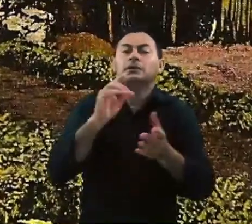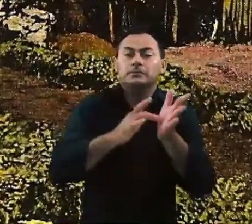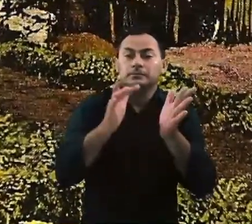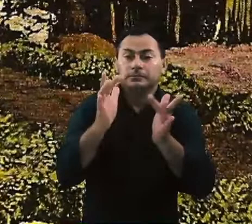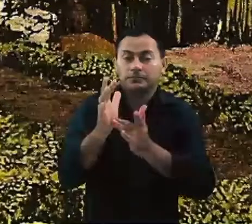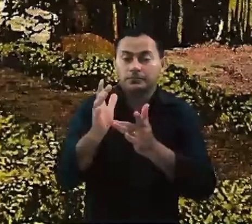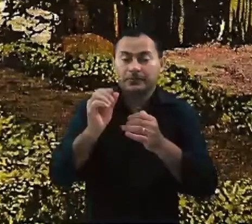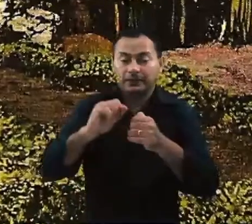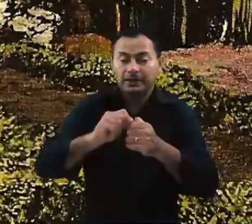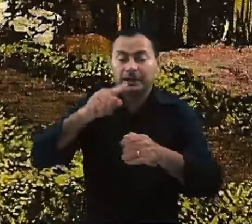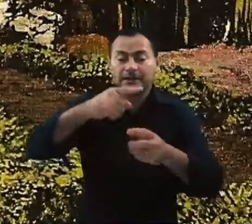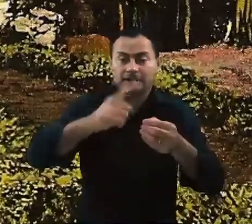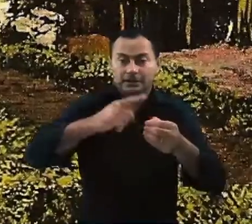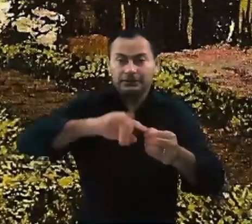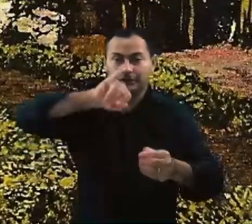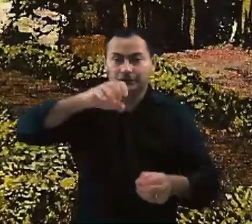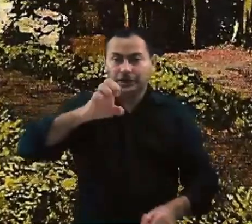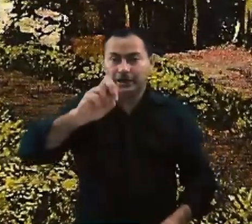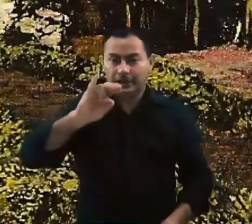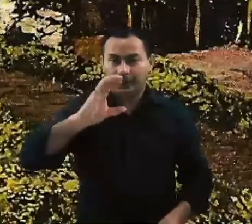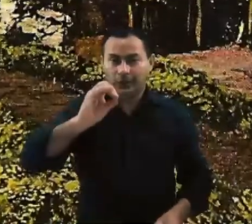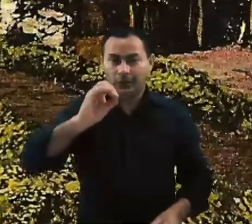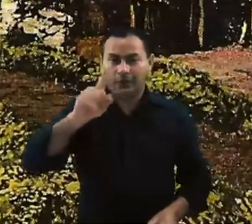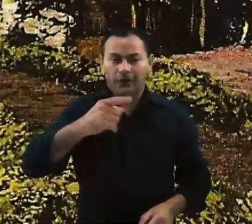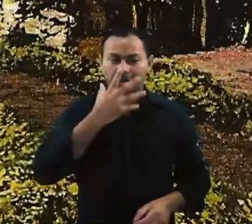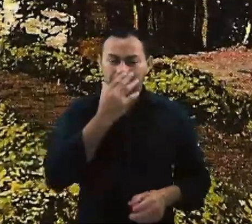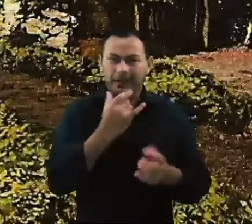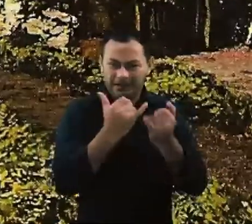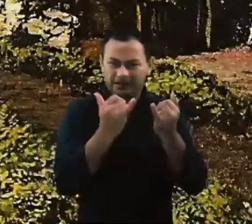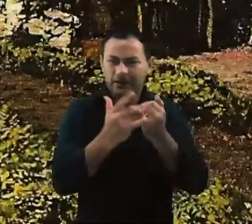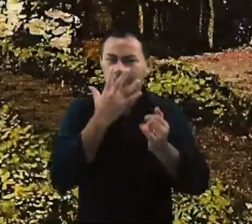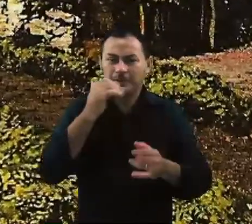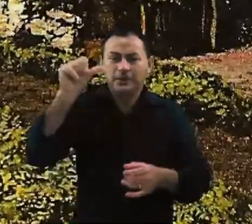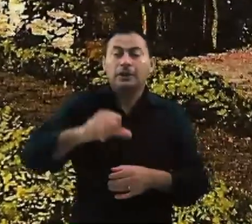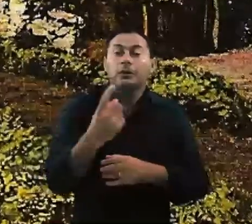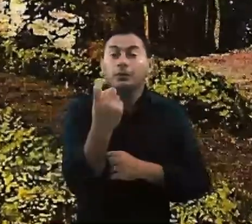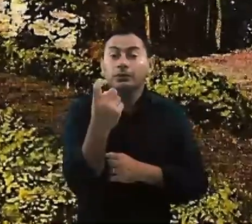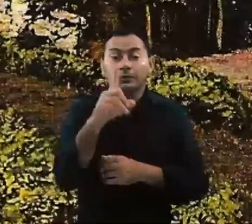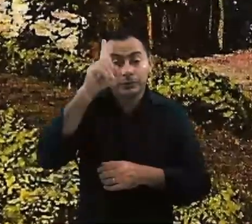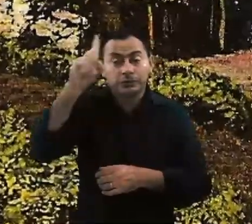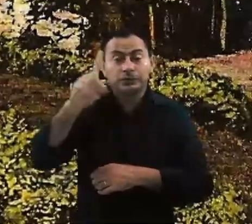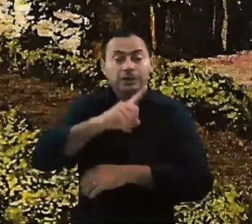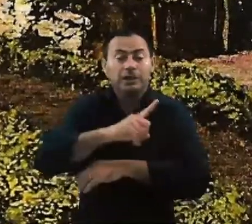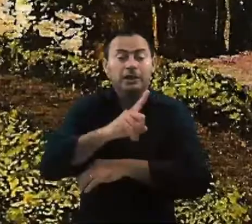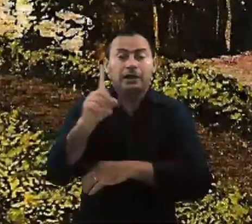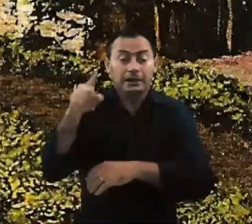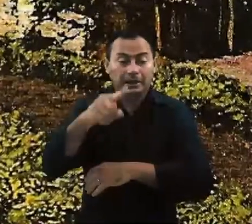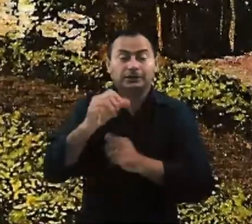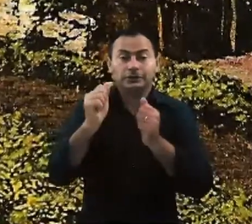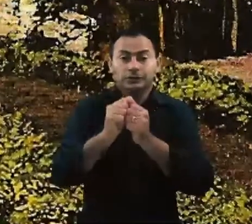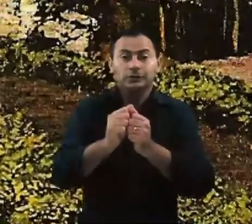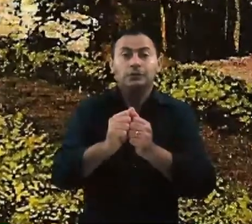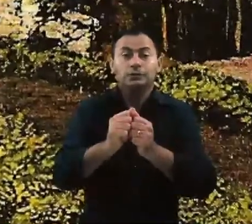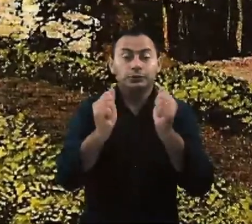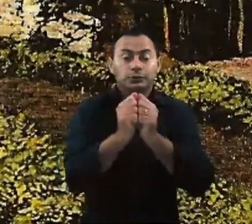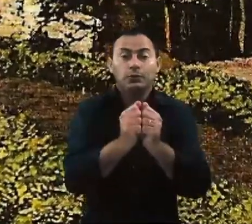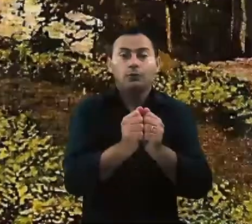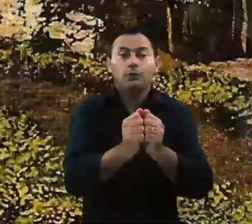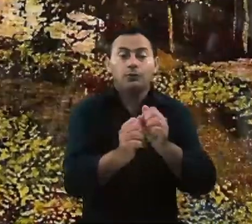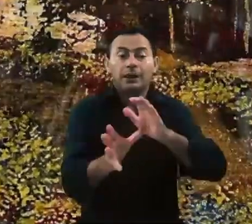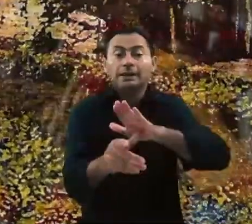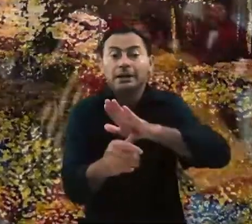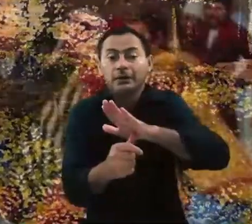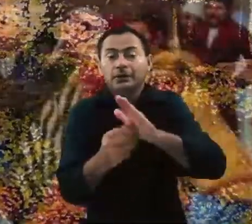rua O que Jesus fez em Jericó Foi algo muito parecido Acho até que foi pior porque ele passou esse Único dia em Jericó com o e